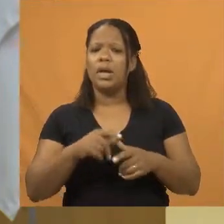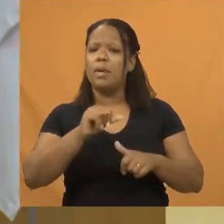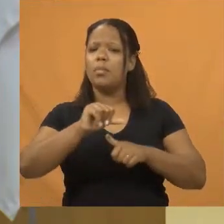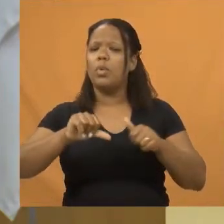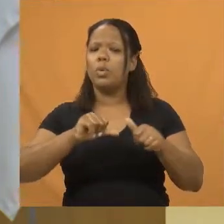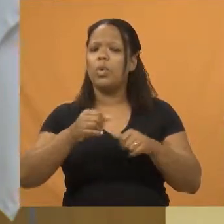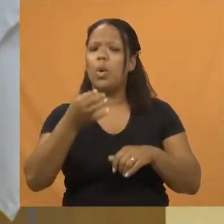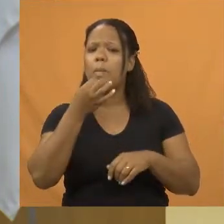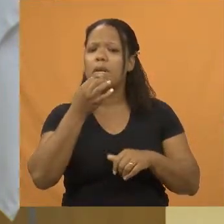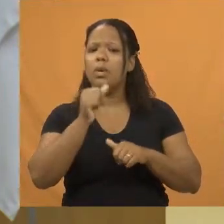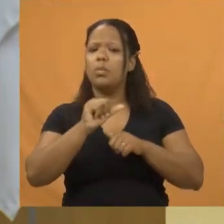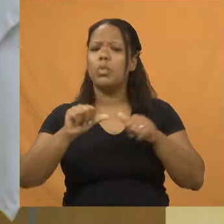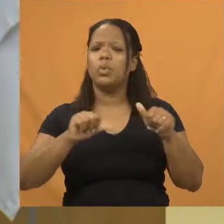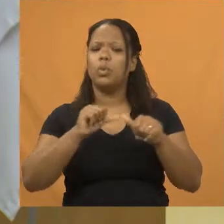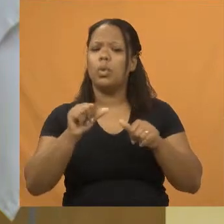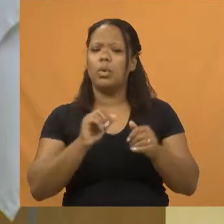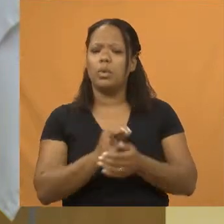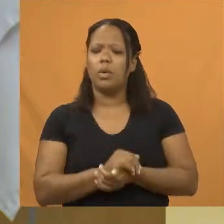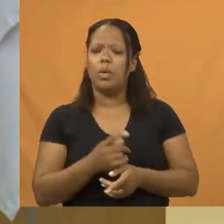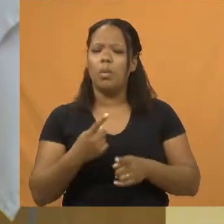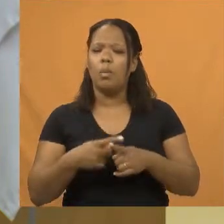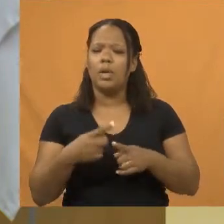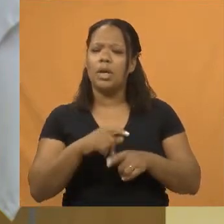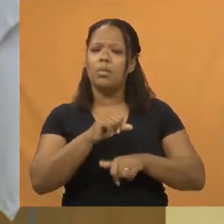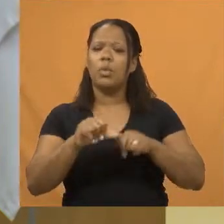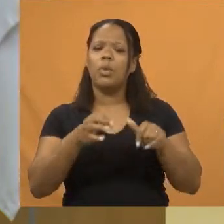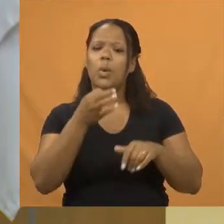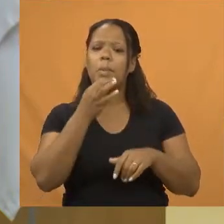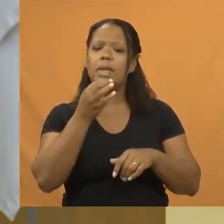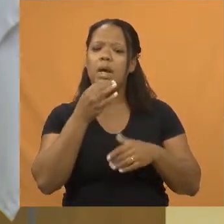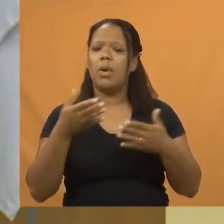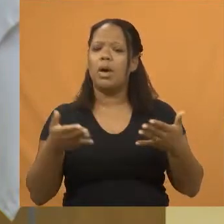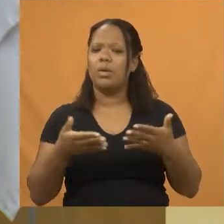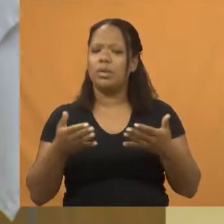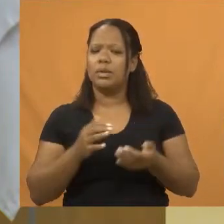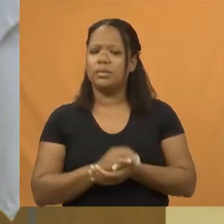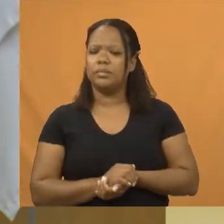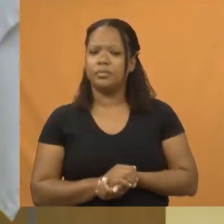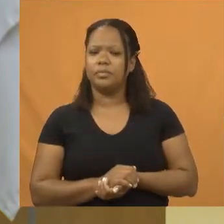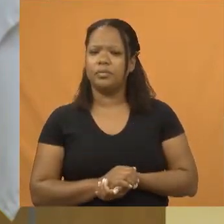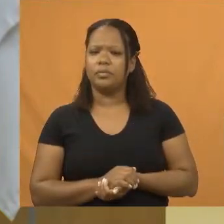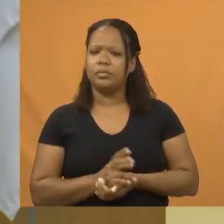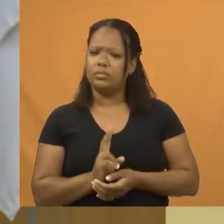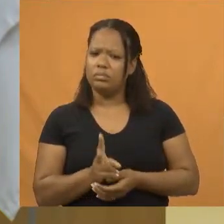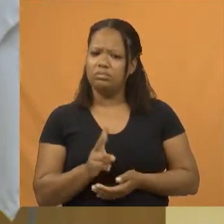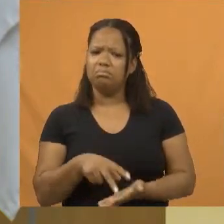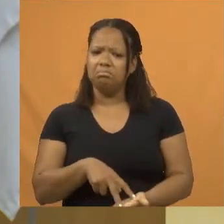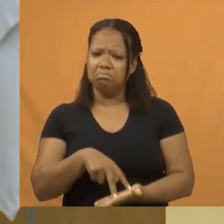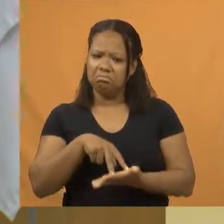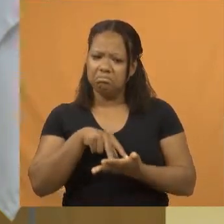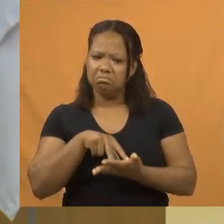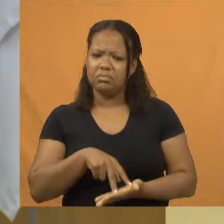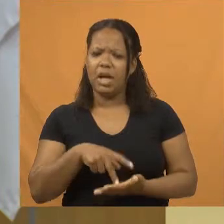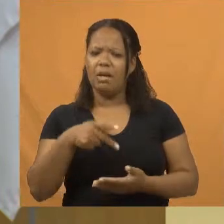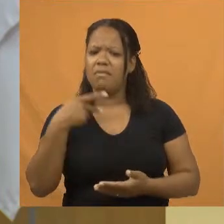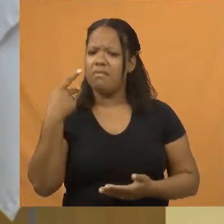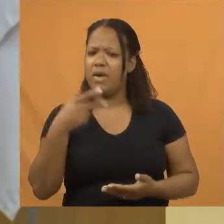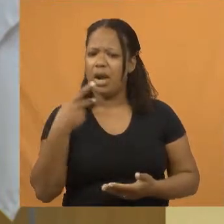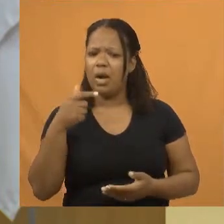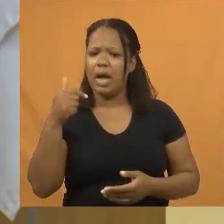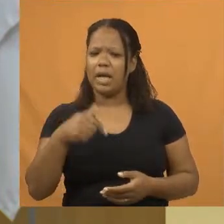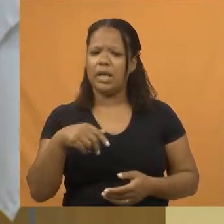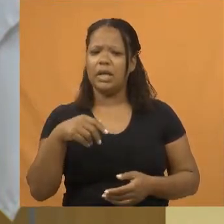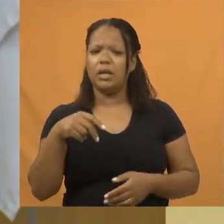mudou de opinião agora? Por que mudou? Não é? Precisa manter a posição de que no